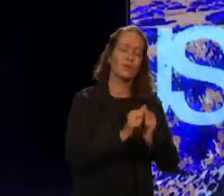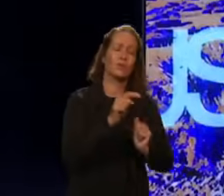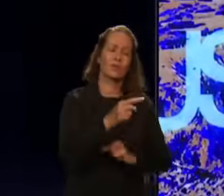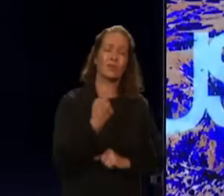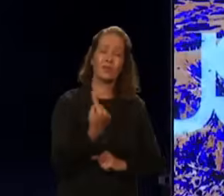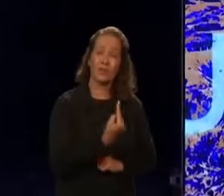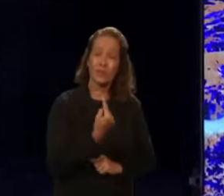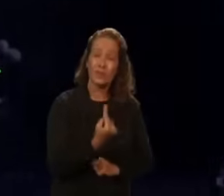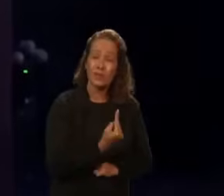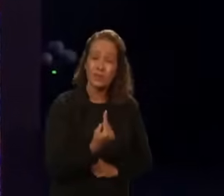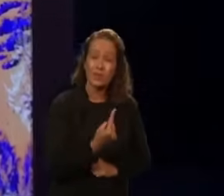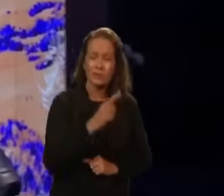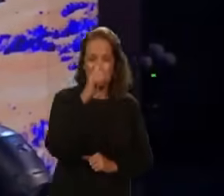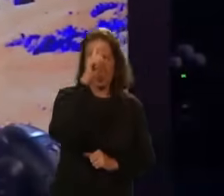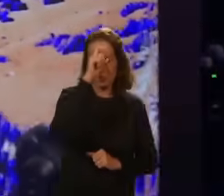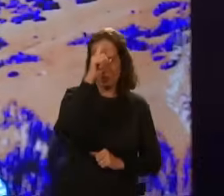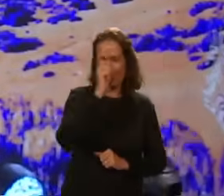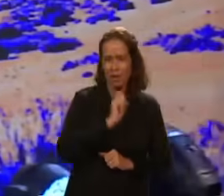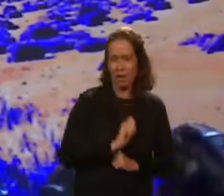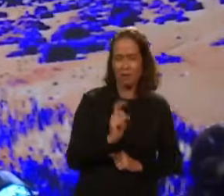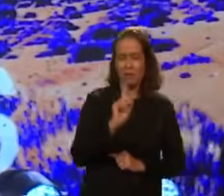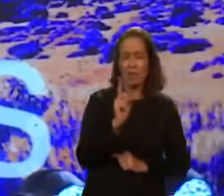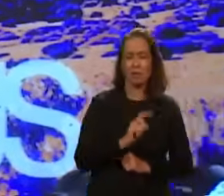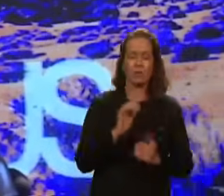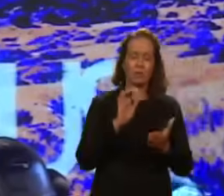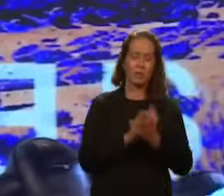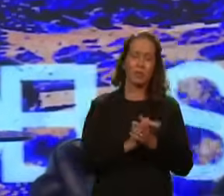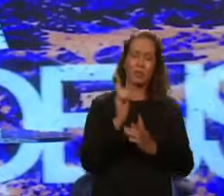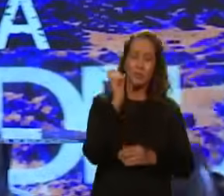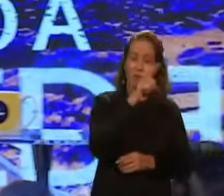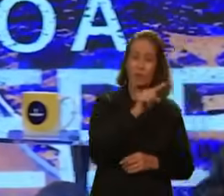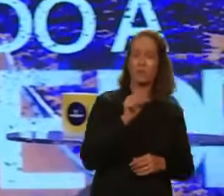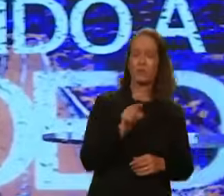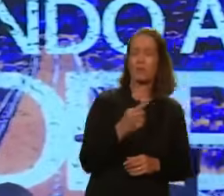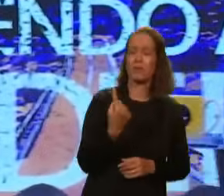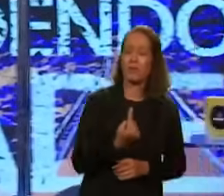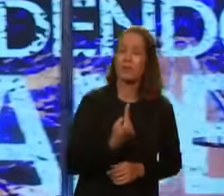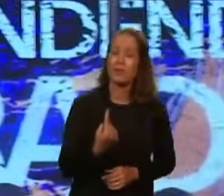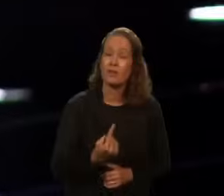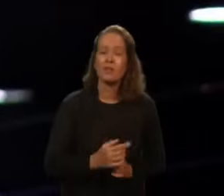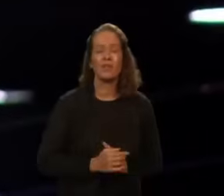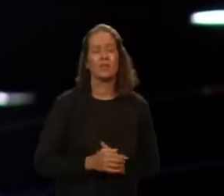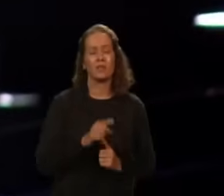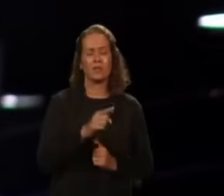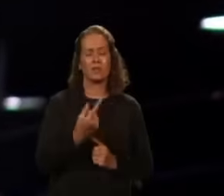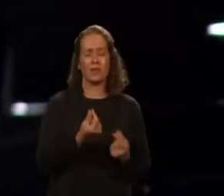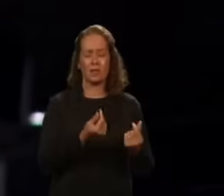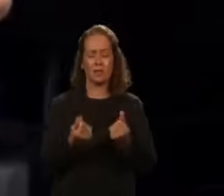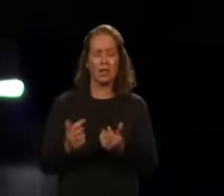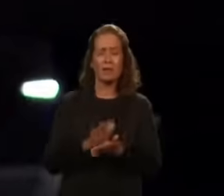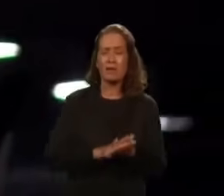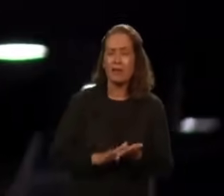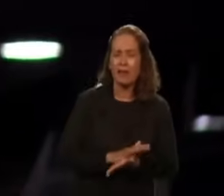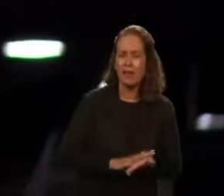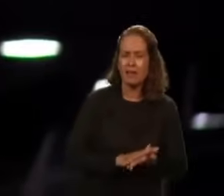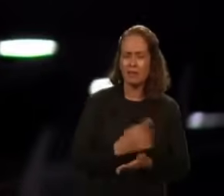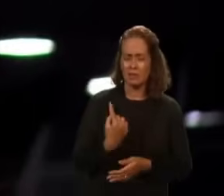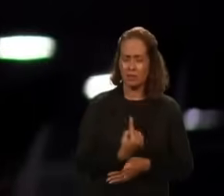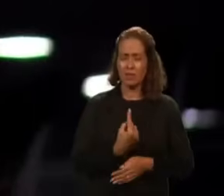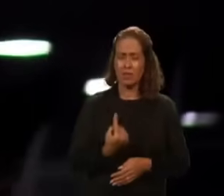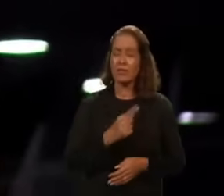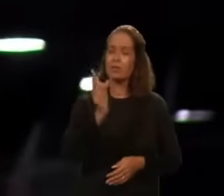leito de hospital, você não está sozinho num casamento difícil, você não está sozinho sem dinheiro, Ele está